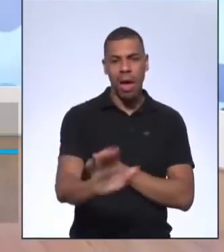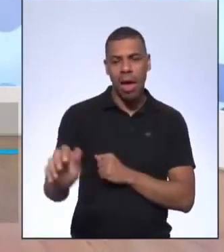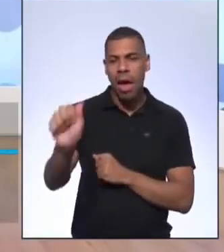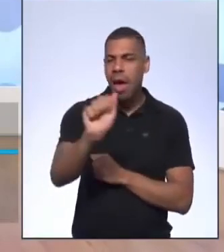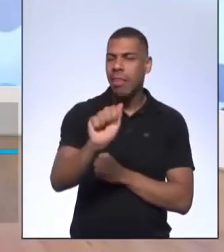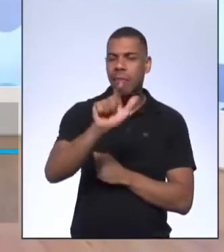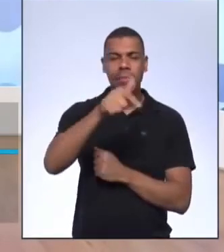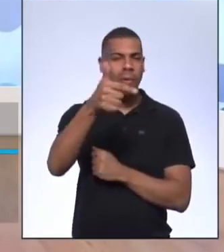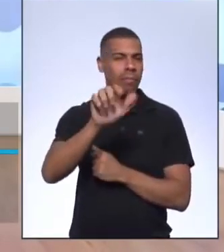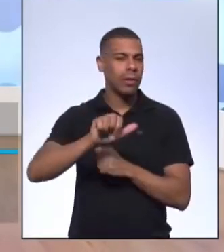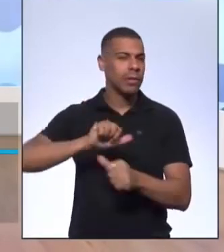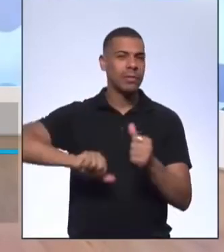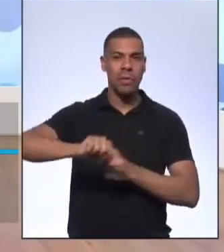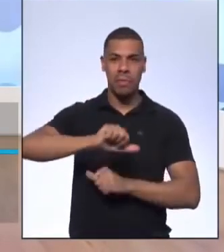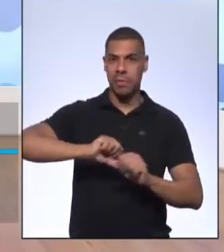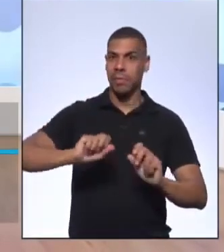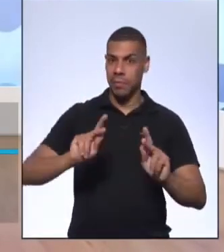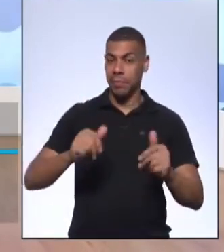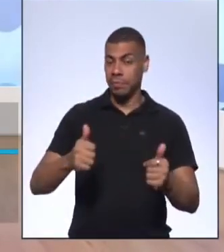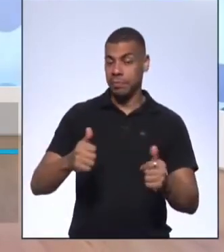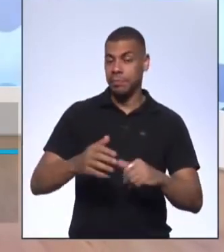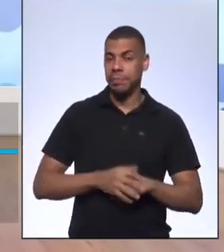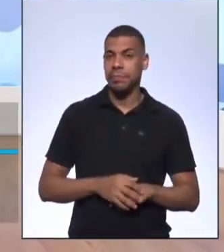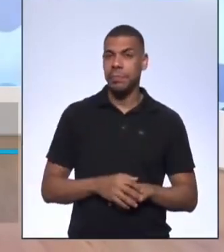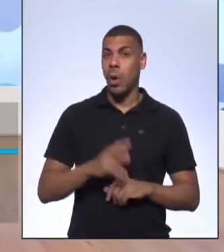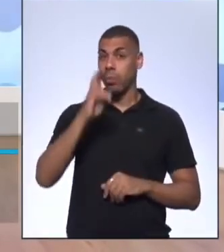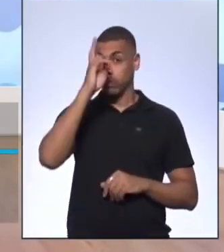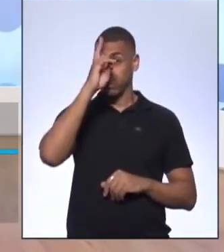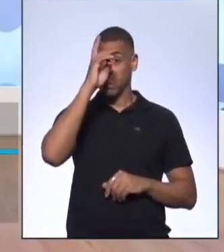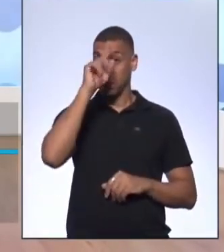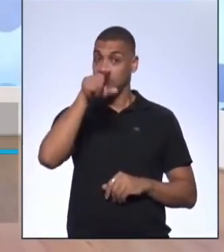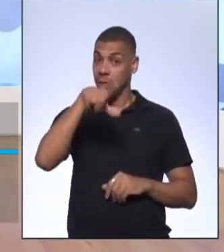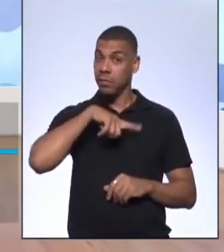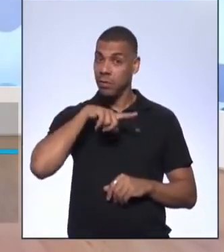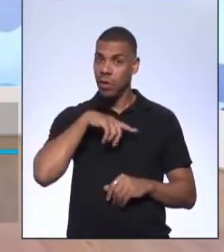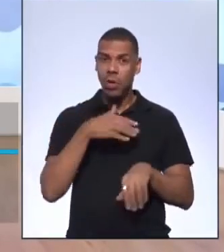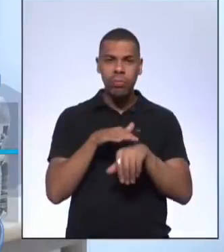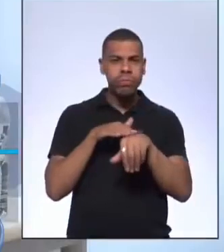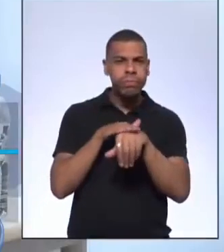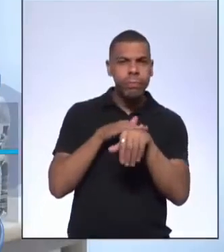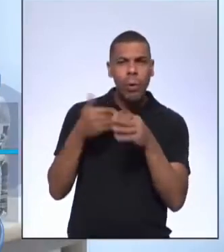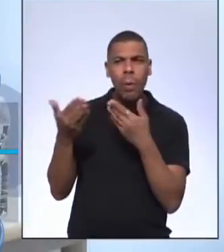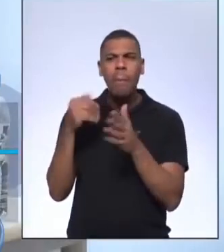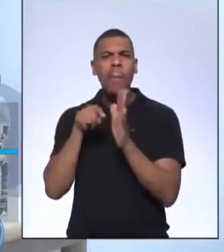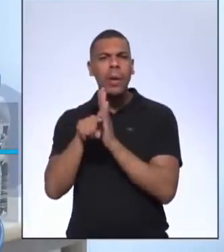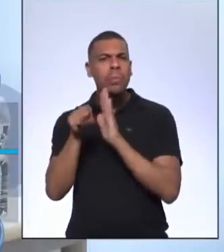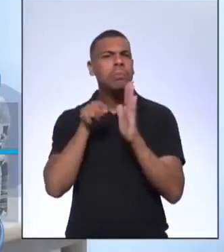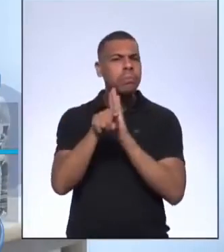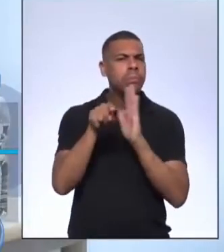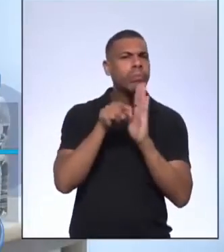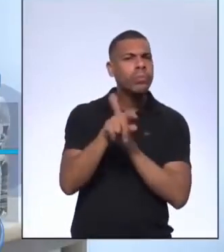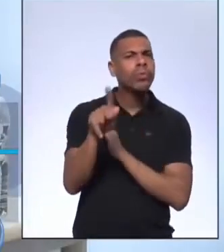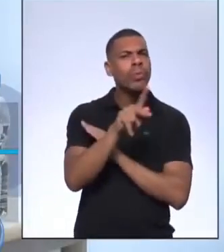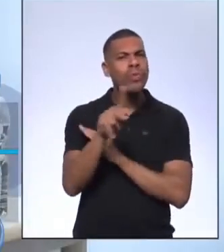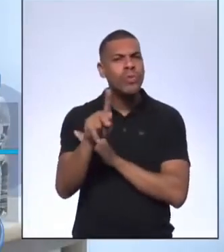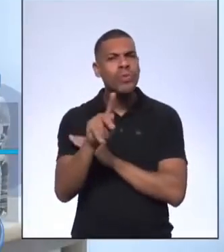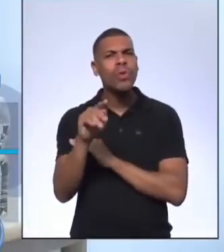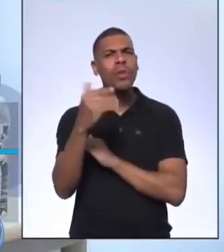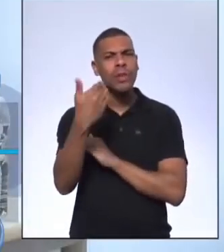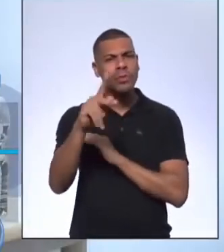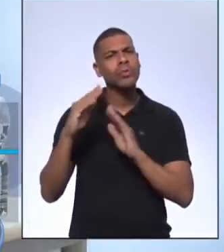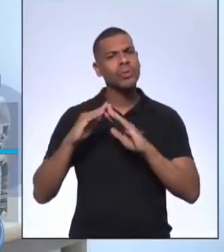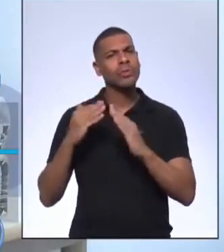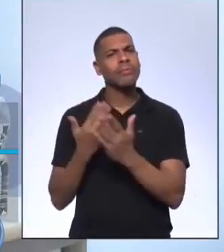tantas outras transformações. Então, a gente recomenda que você converse com seus professores, com seus colegas,